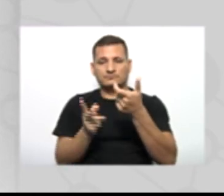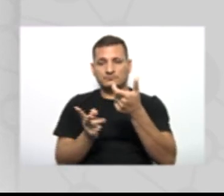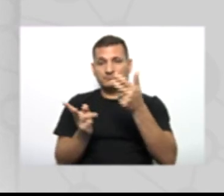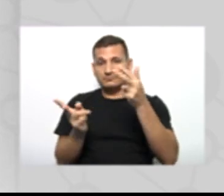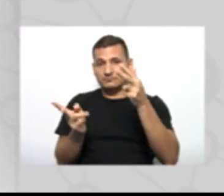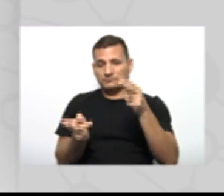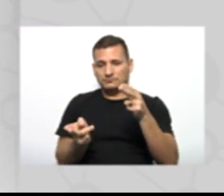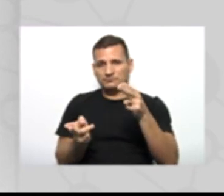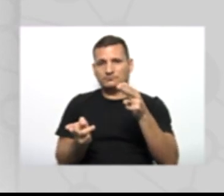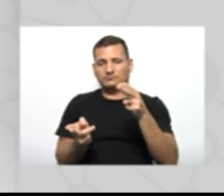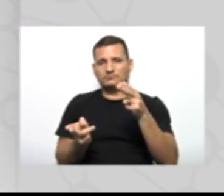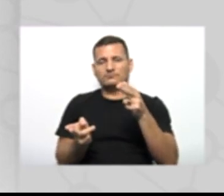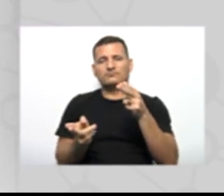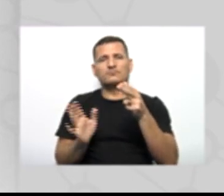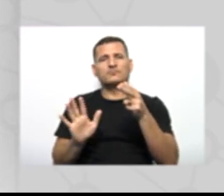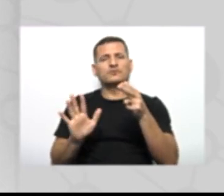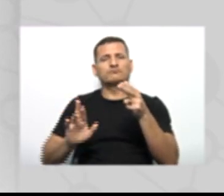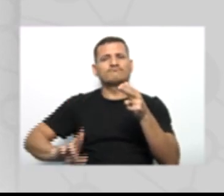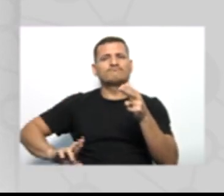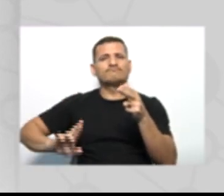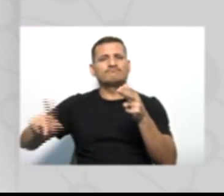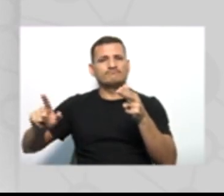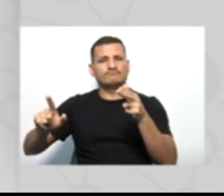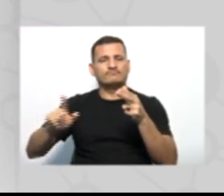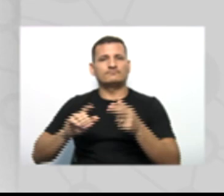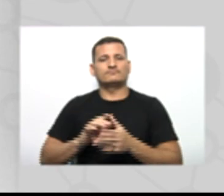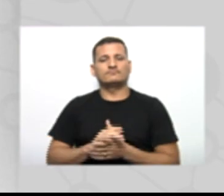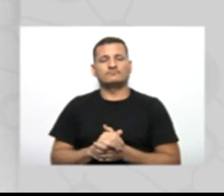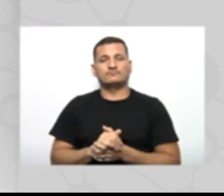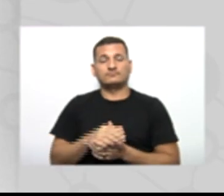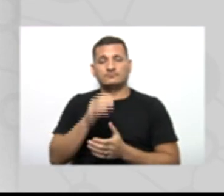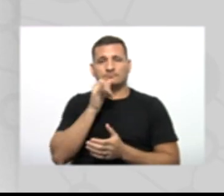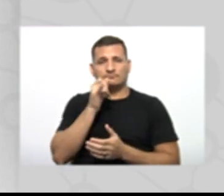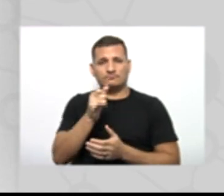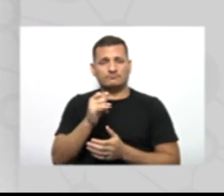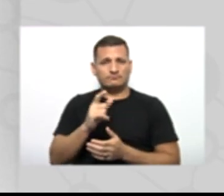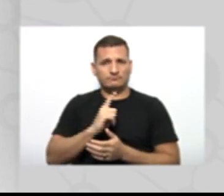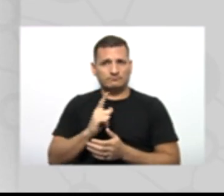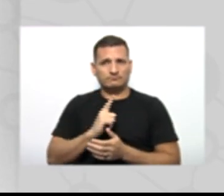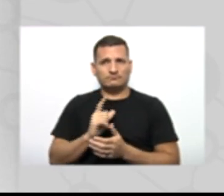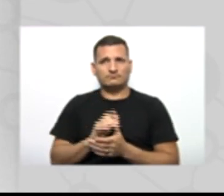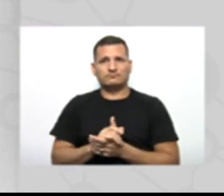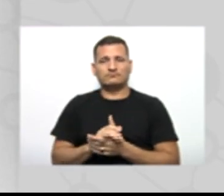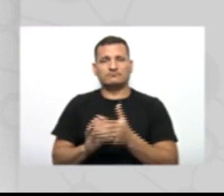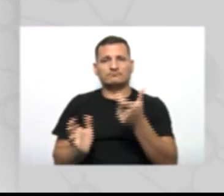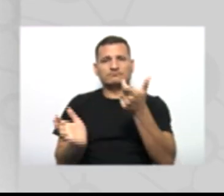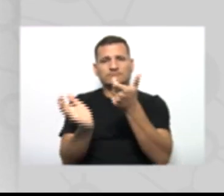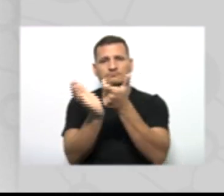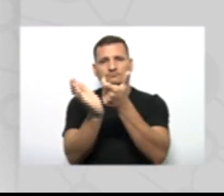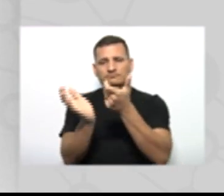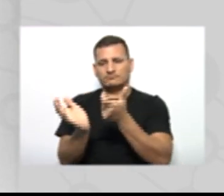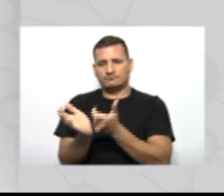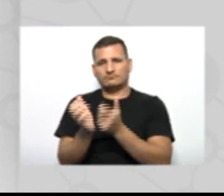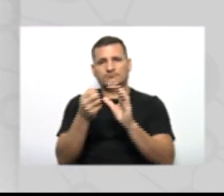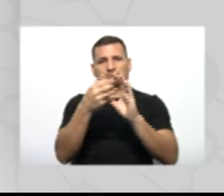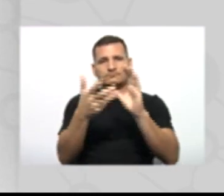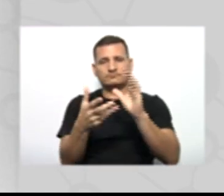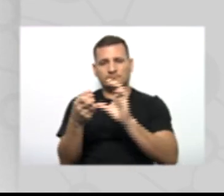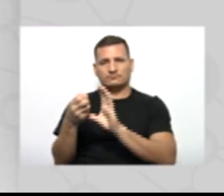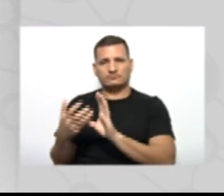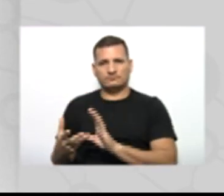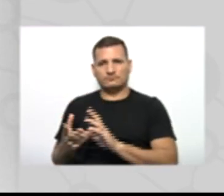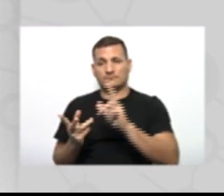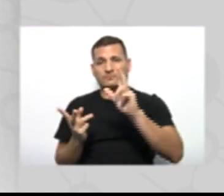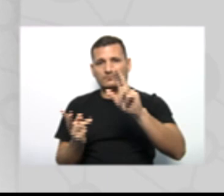de forma diferente. Então, se eu tenho 2 atributos do mesmo nome em 2 classes diferentes,